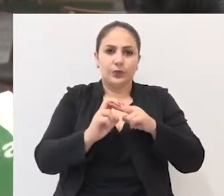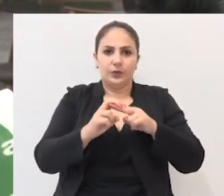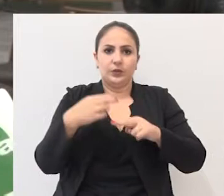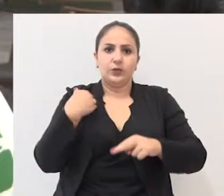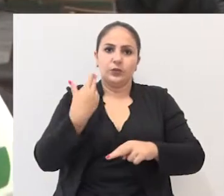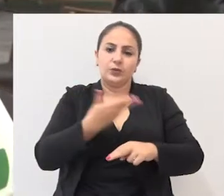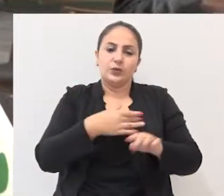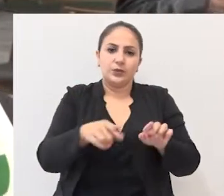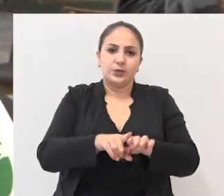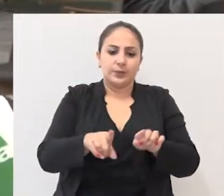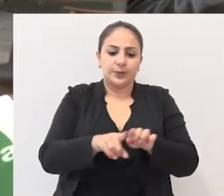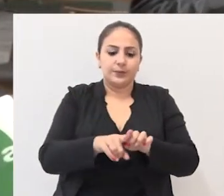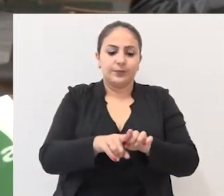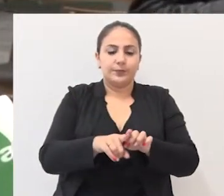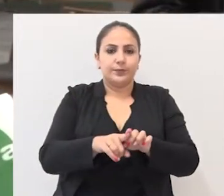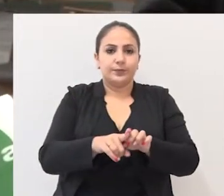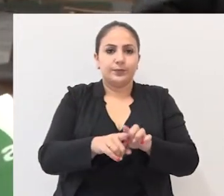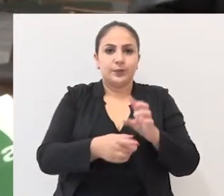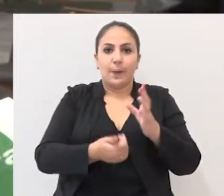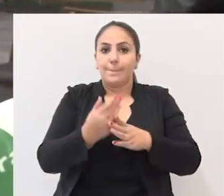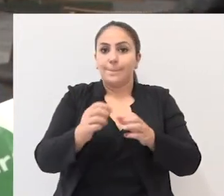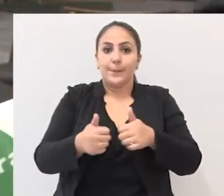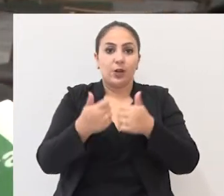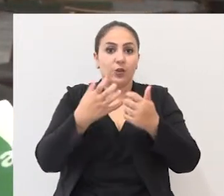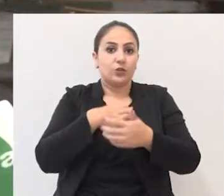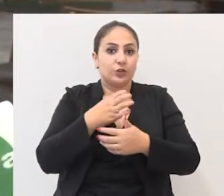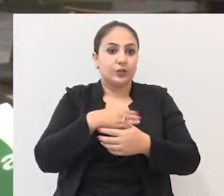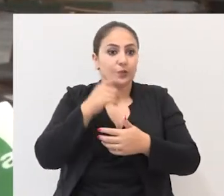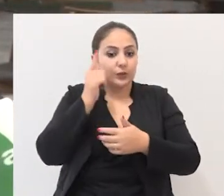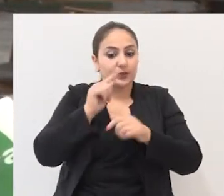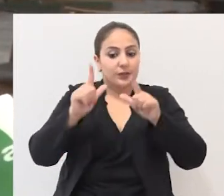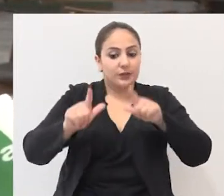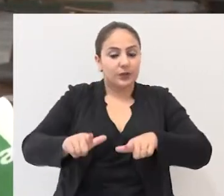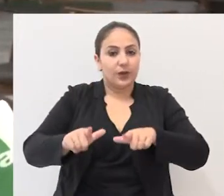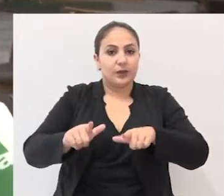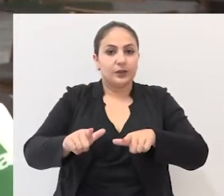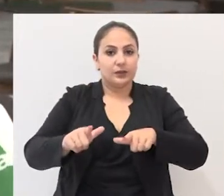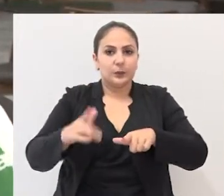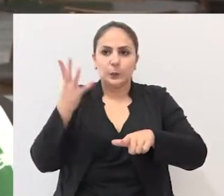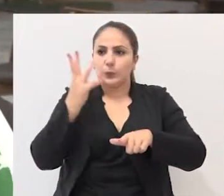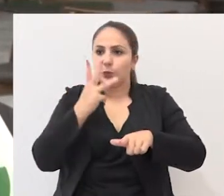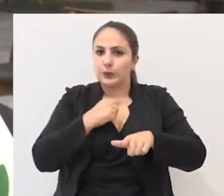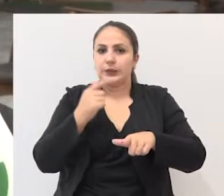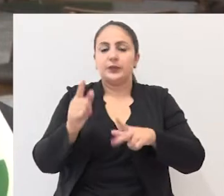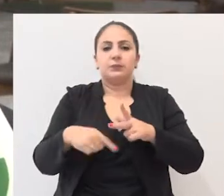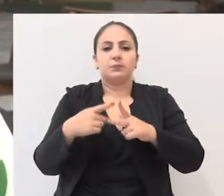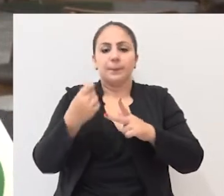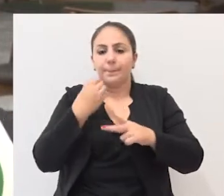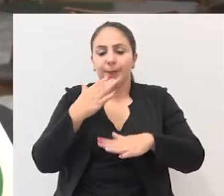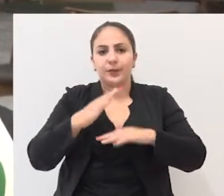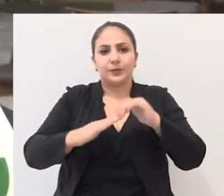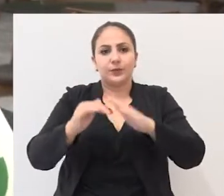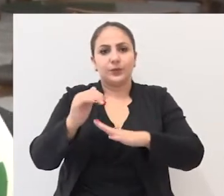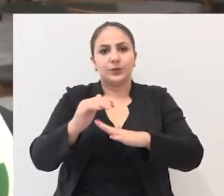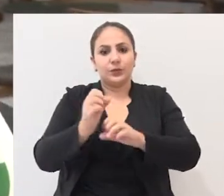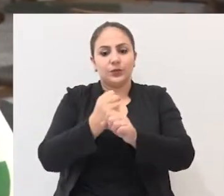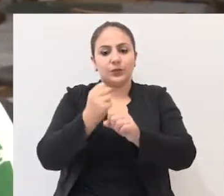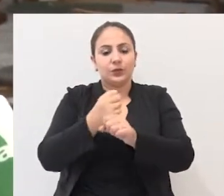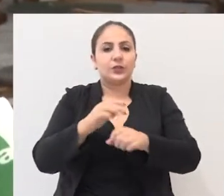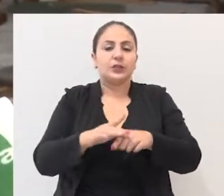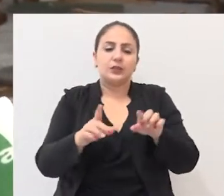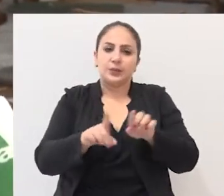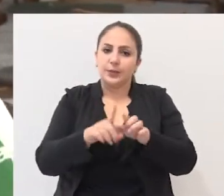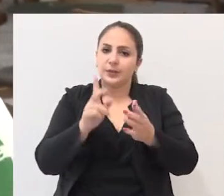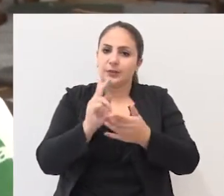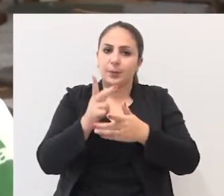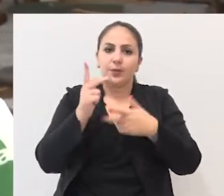gente tornou da maior maneira possível tornar essa obra, além de bonita, bem construída. Isso que nós